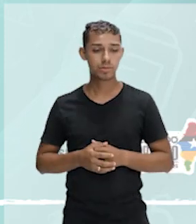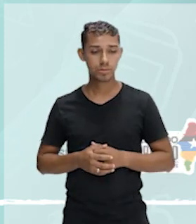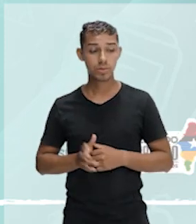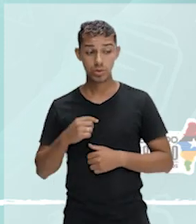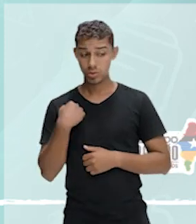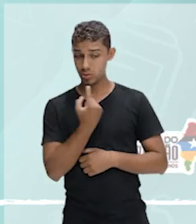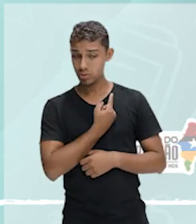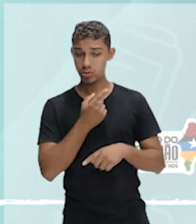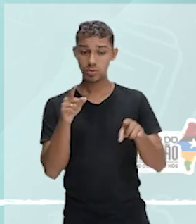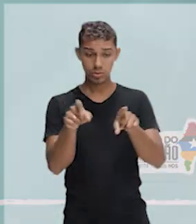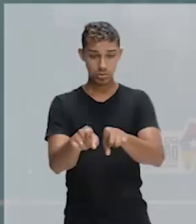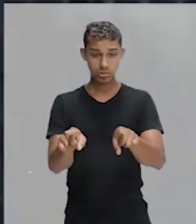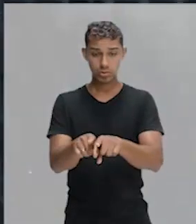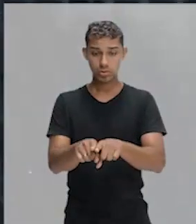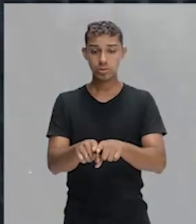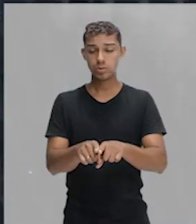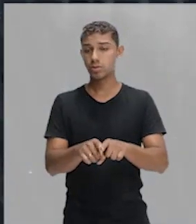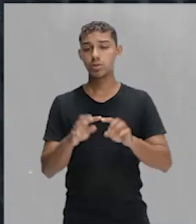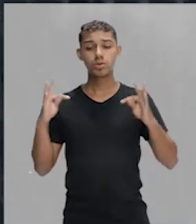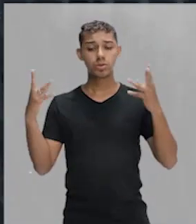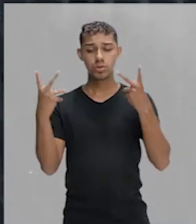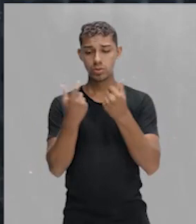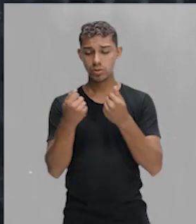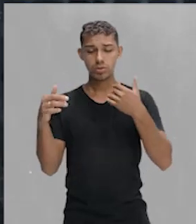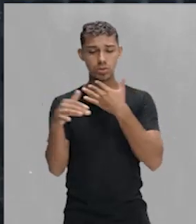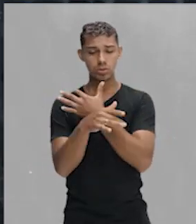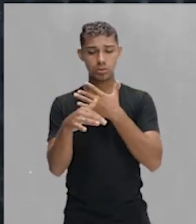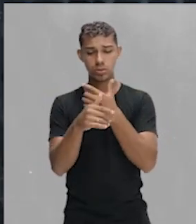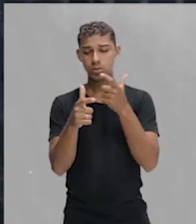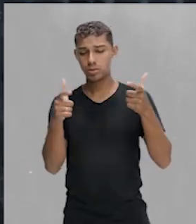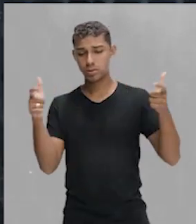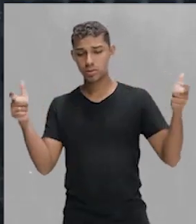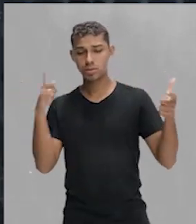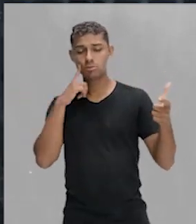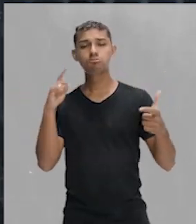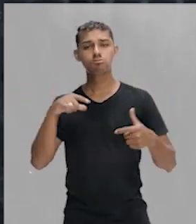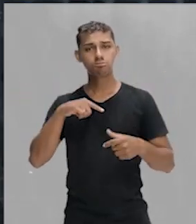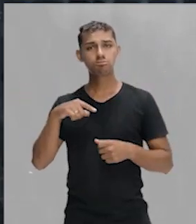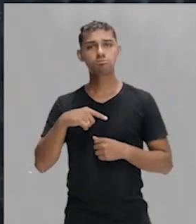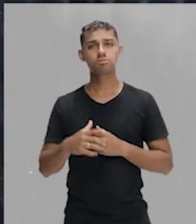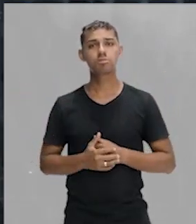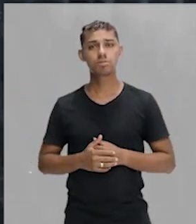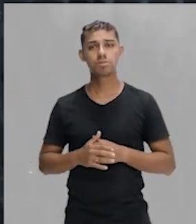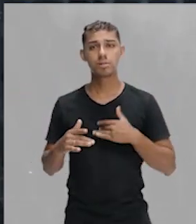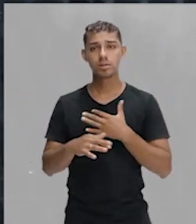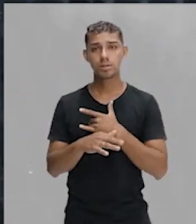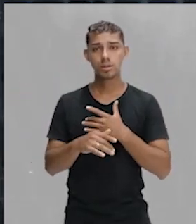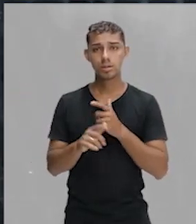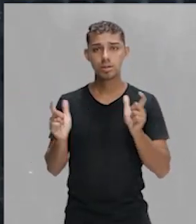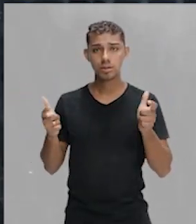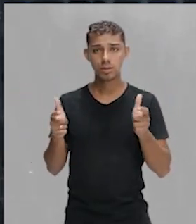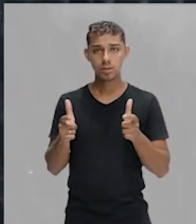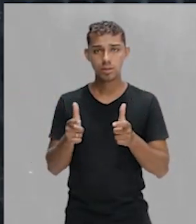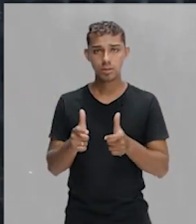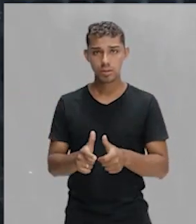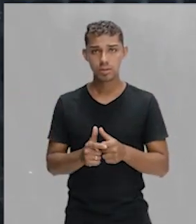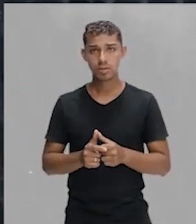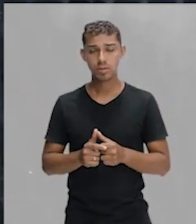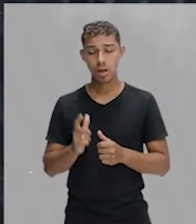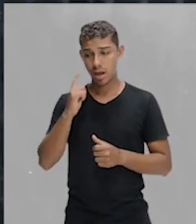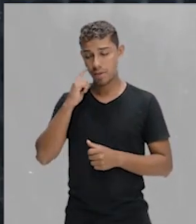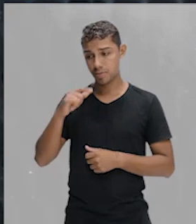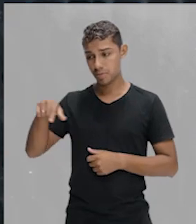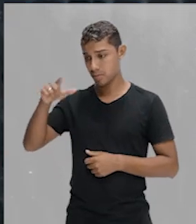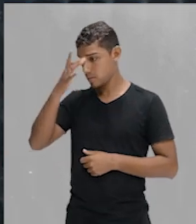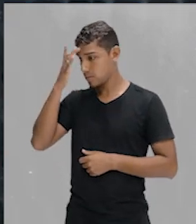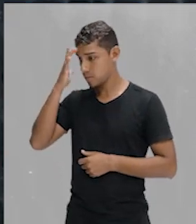temos metrópoles, né, em todas as cidades grandes, e também, gente, nas cidades pequenas, né? Quem já iu para o interior do Maranhão